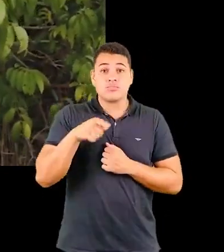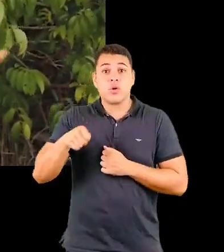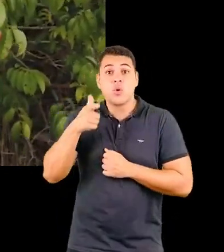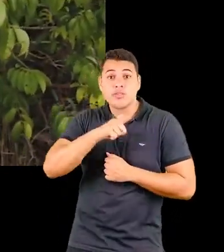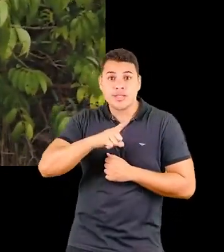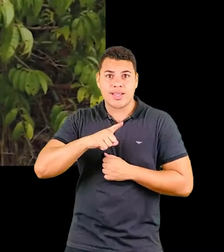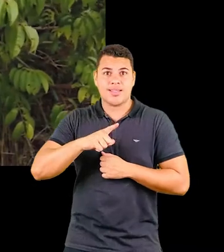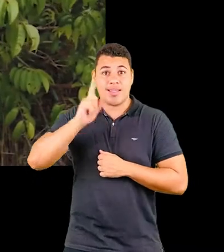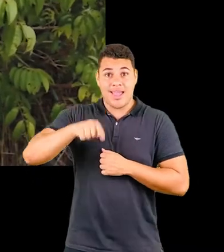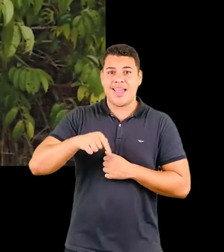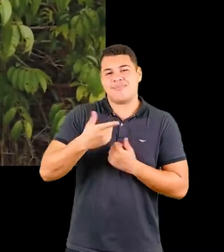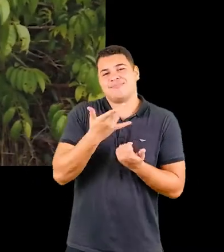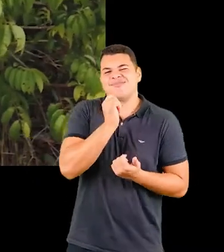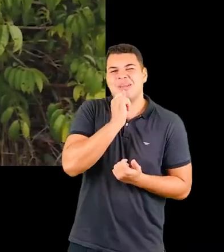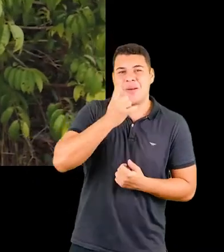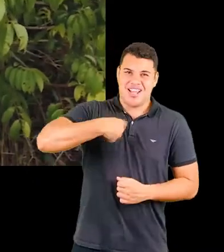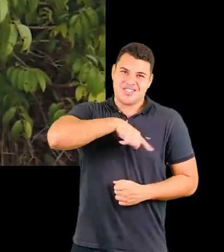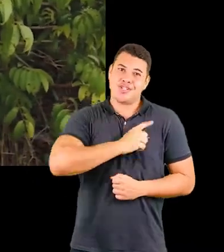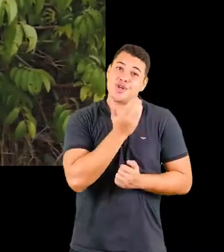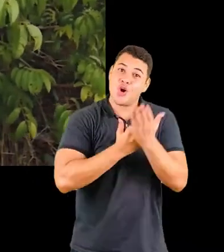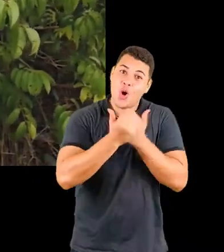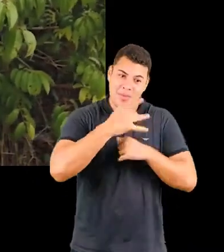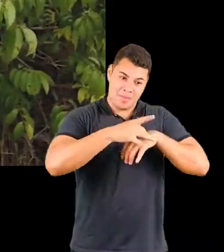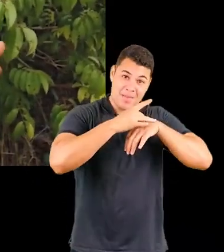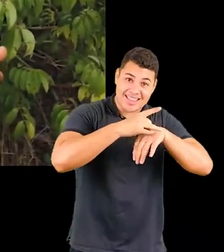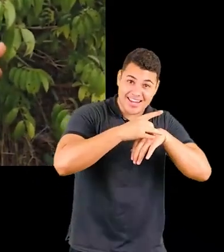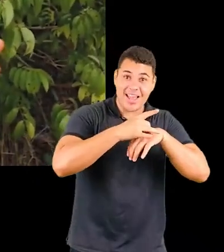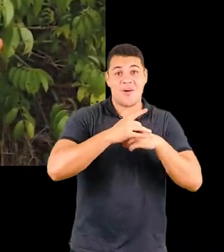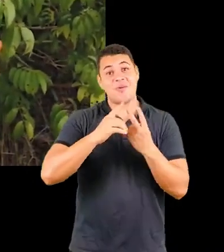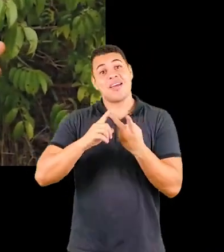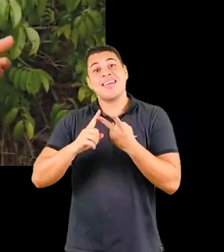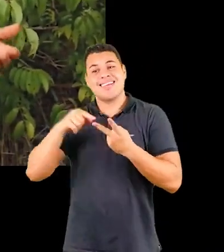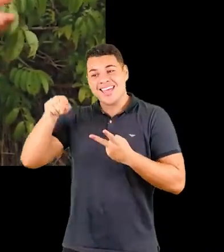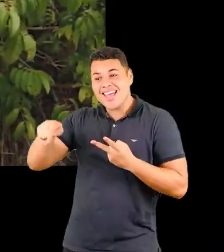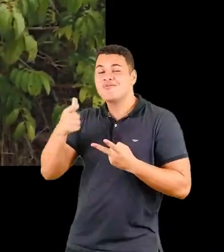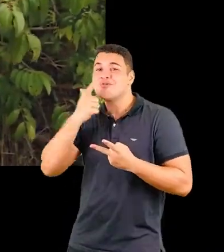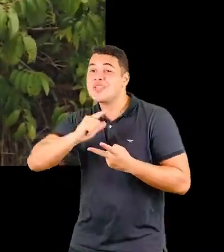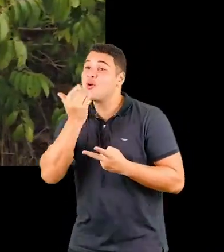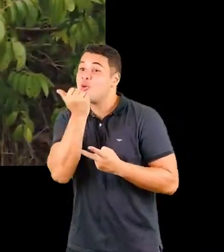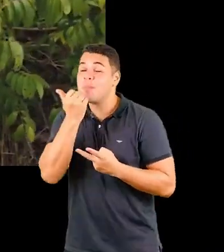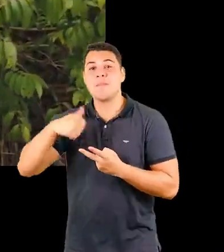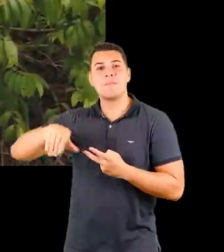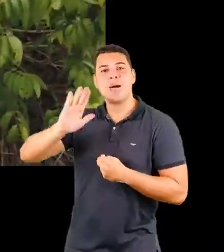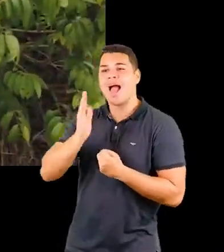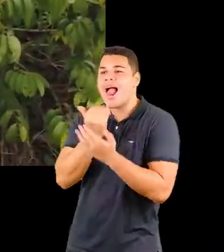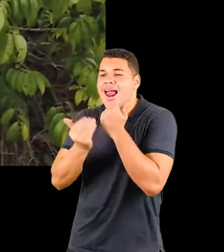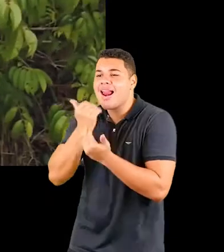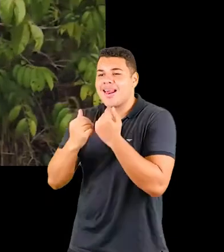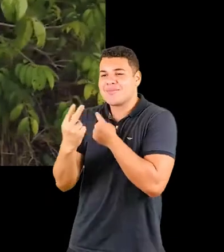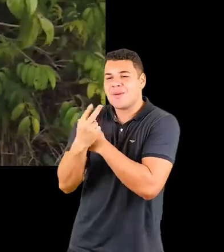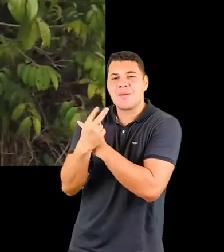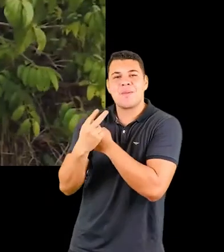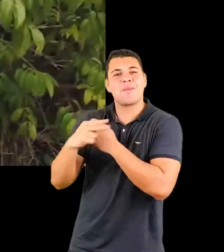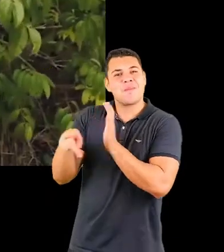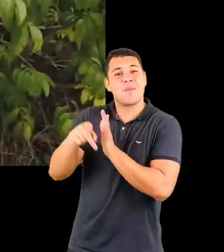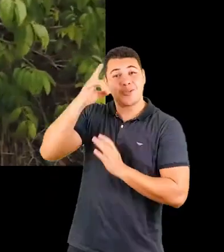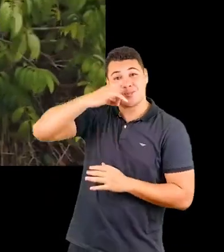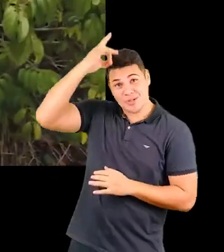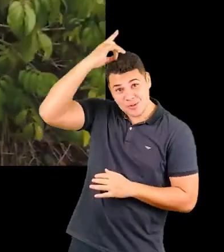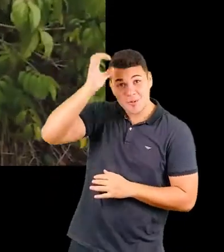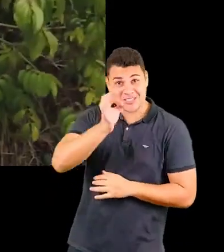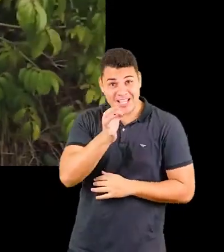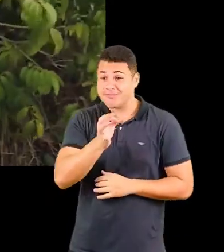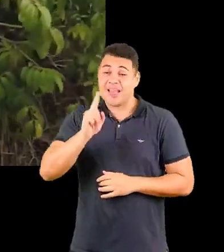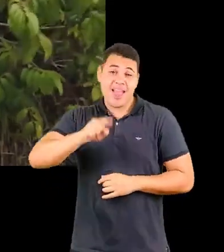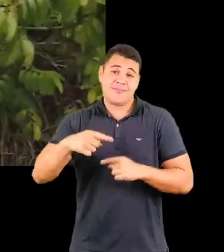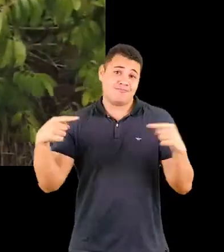É o ser material ajudando o espiritual e o espiritual ajudando o material. Porque rola